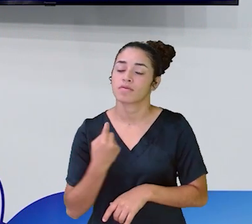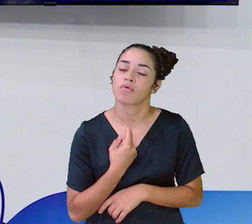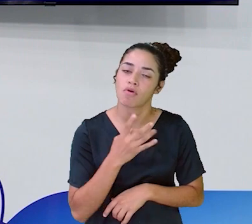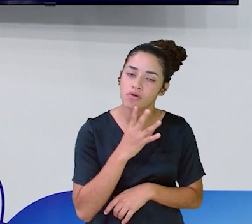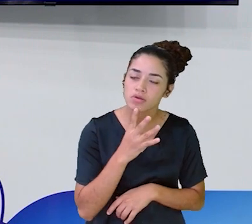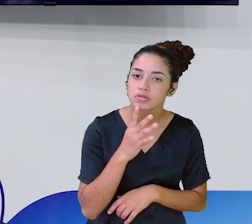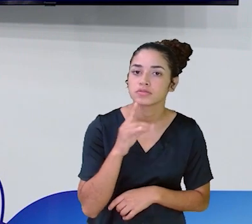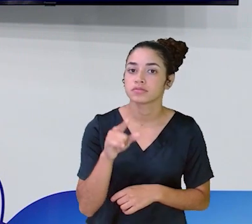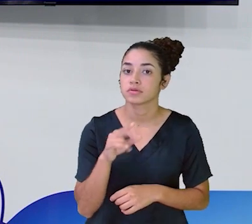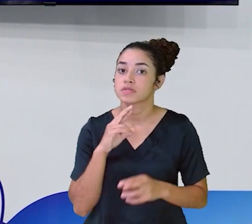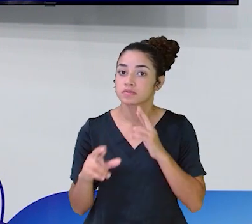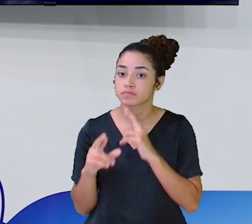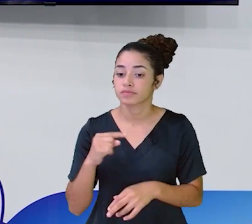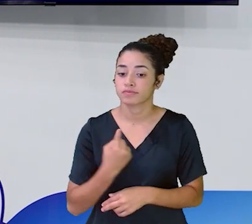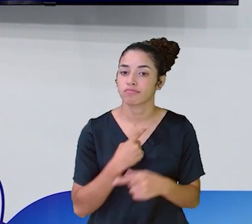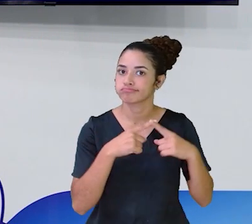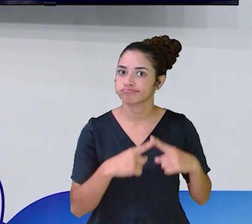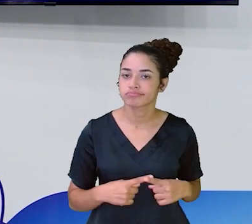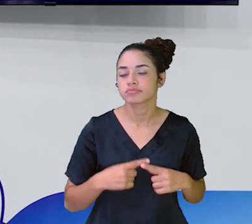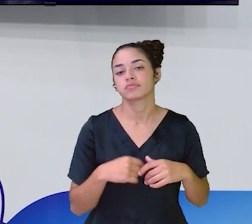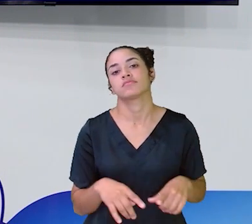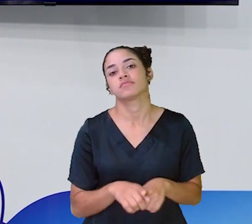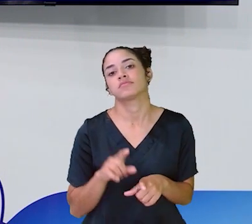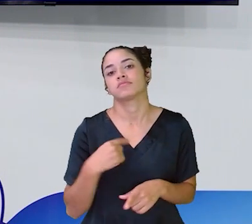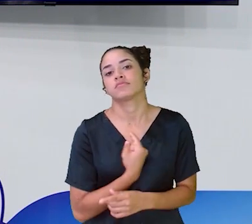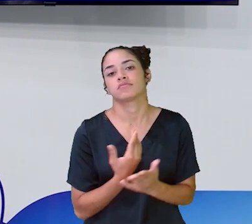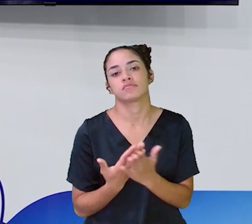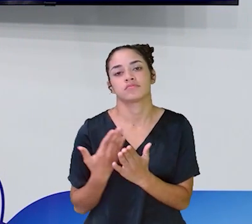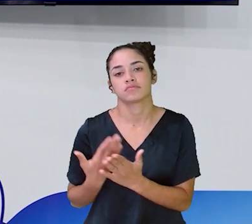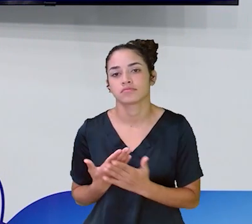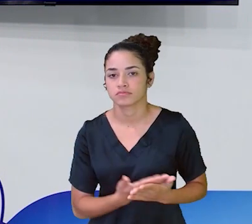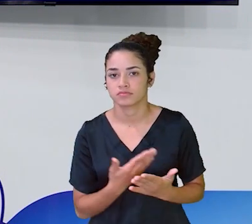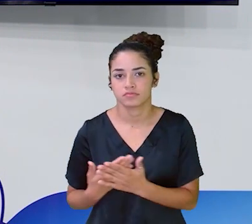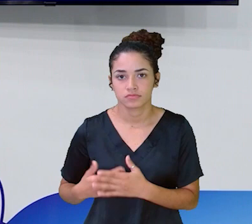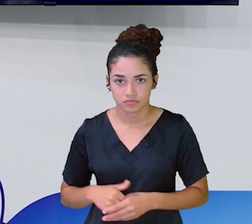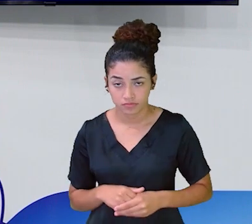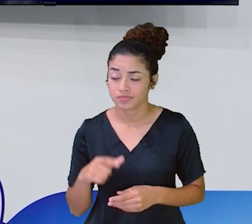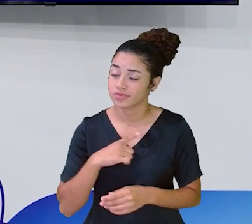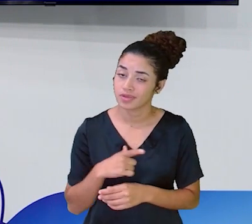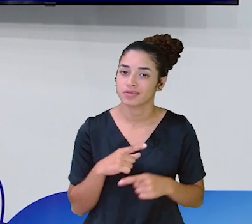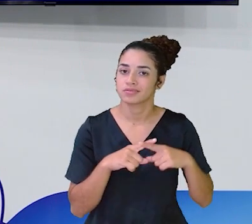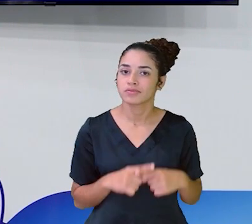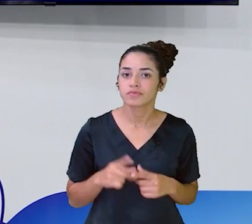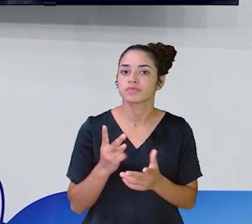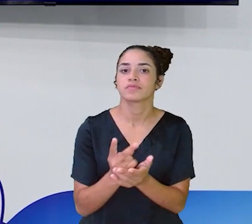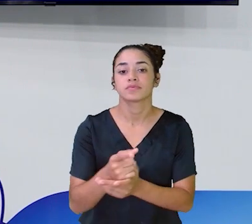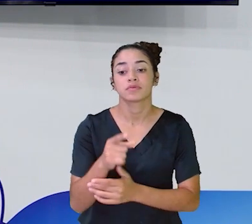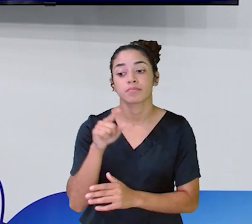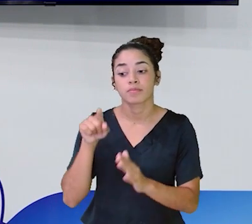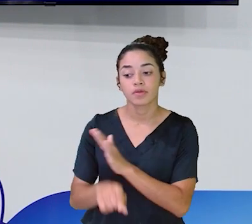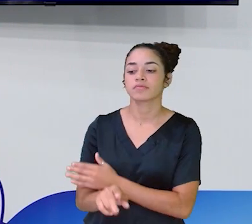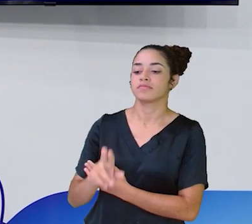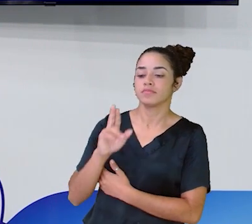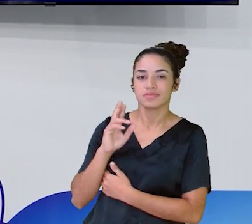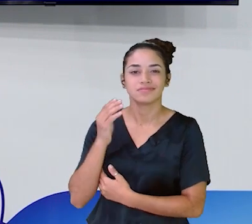conhece, é assim que você responde aos nossos desafios das nossas aulas. Aqui sempre tem um desafio para você responder uma pergunta e